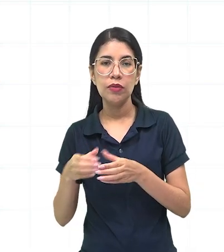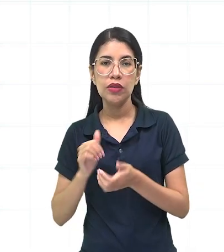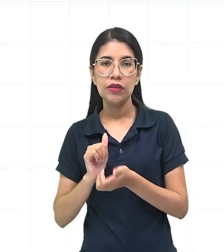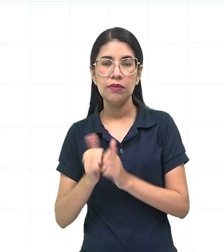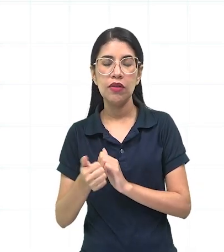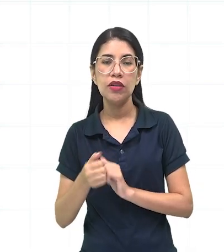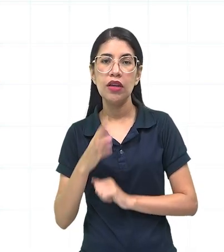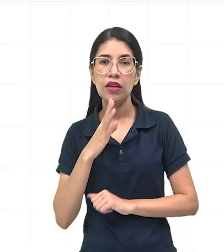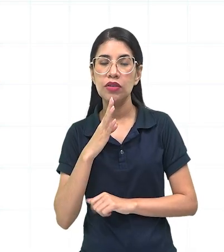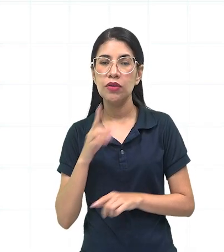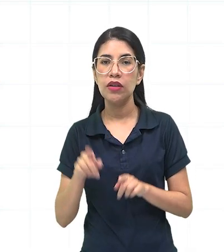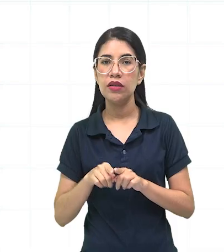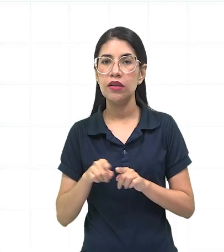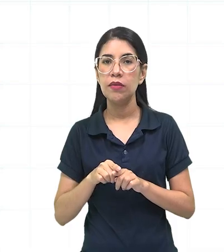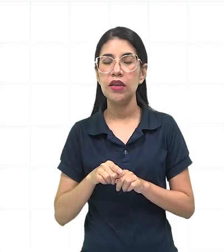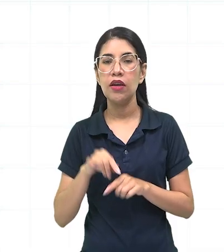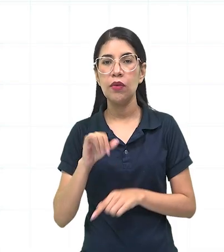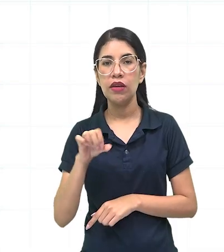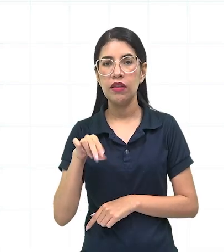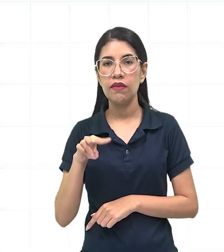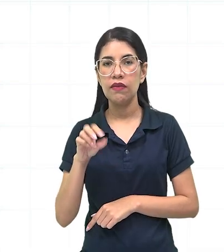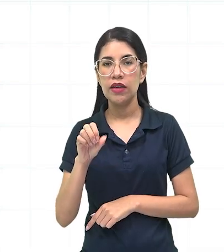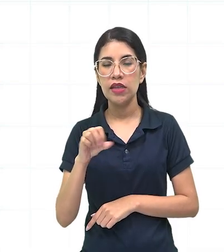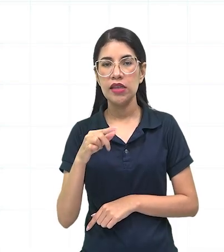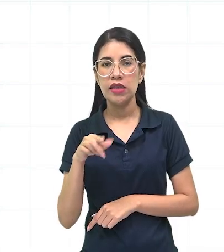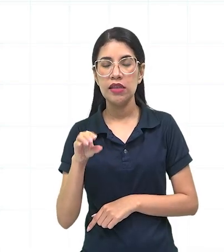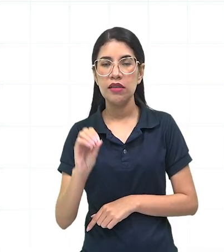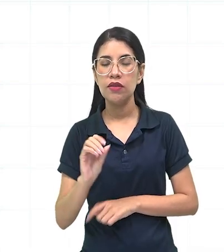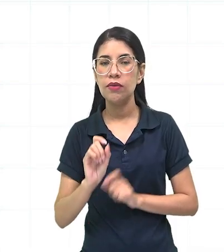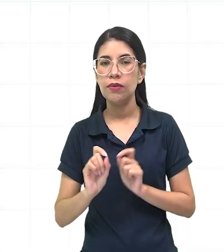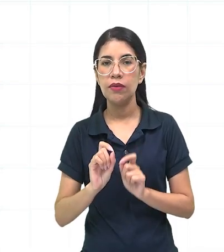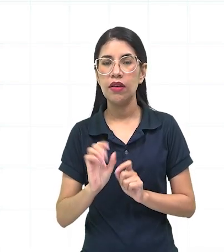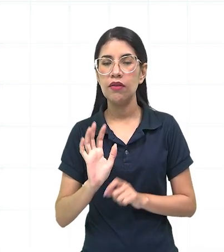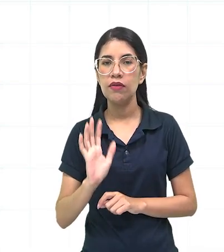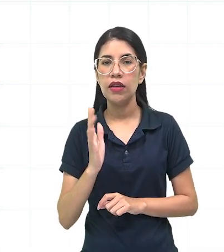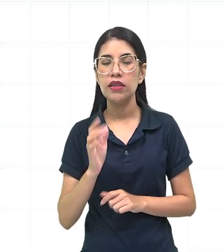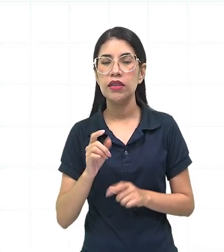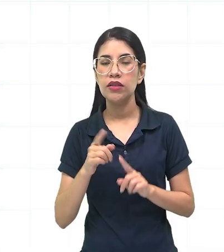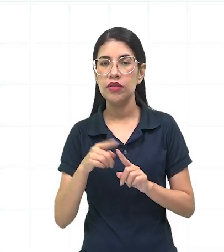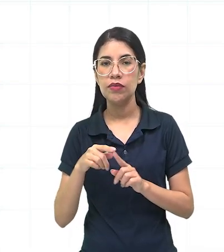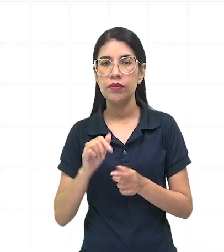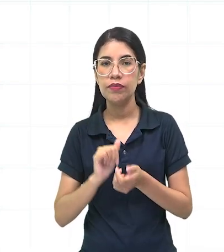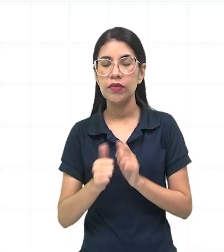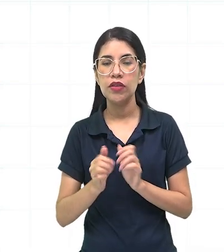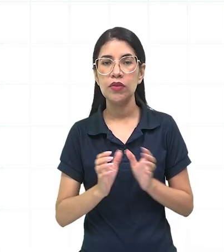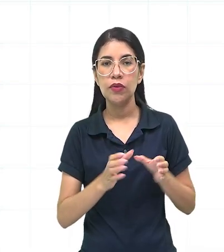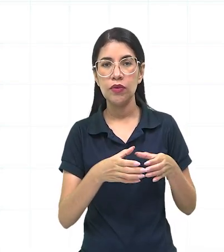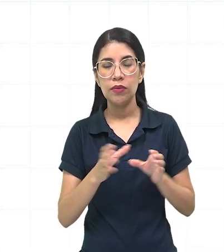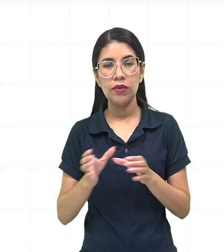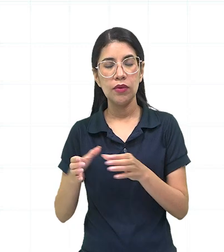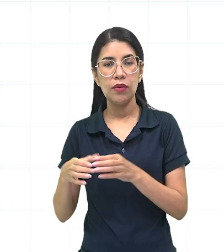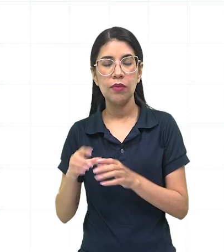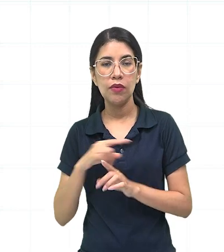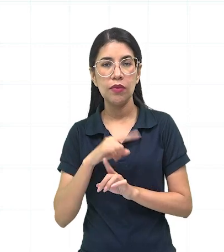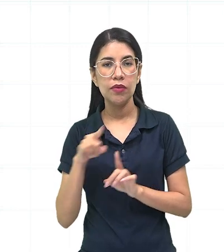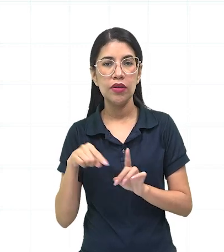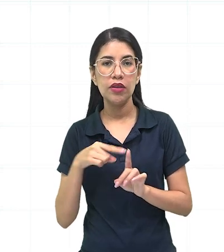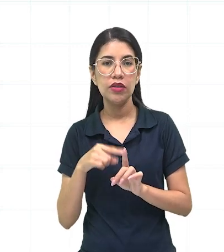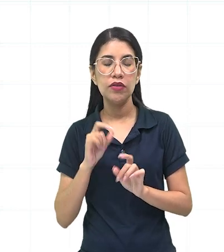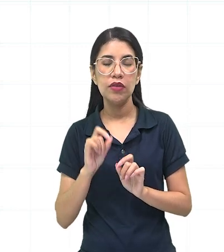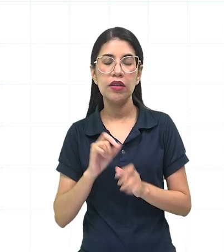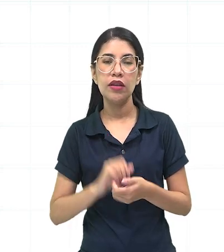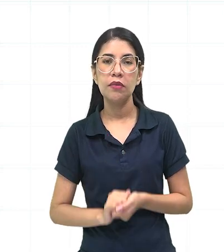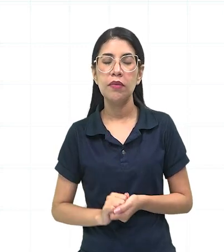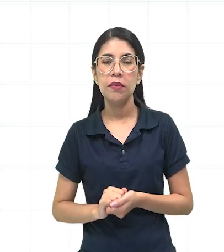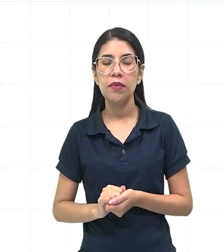gente conheceu, que são os esportes de invasão. Nesses esportes, as equipes têm como objetivo, né,